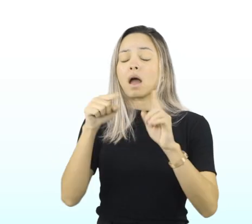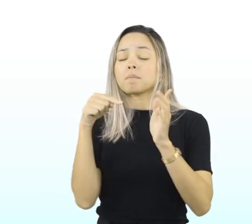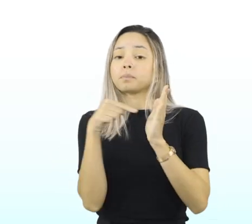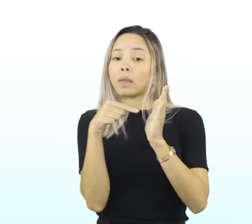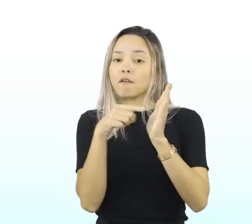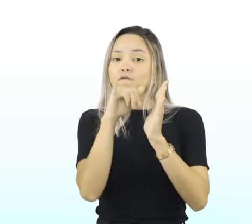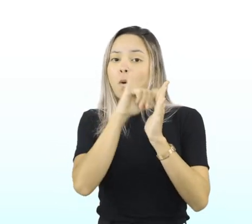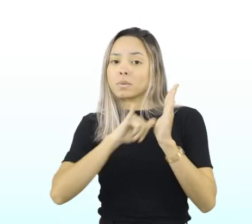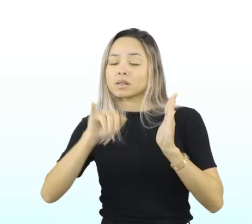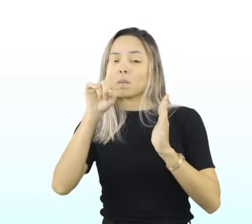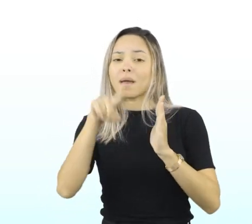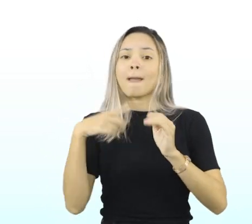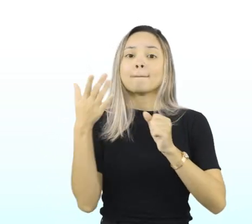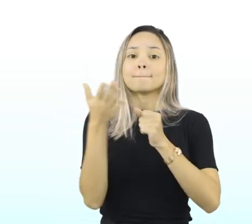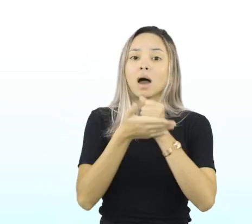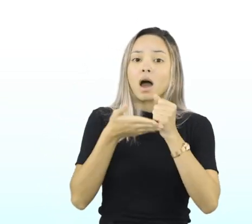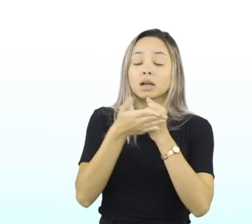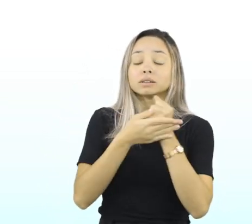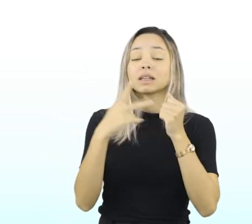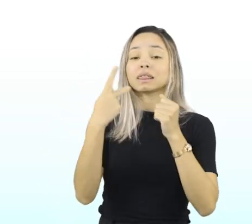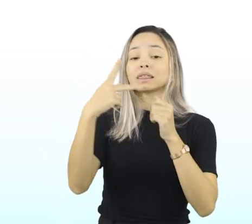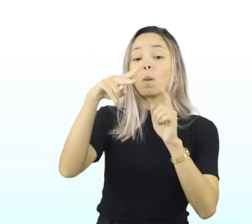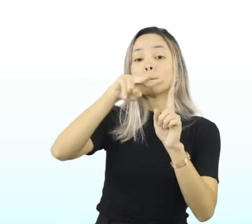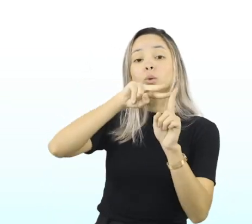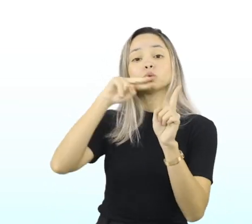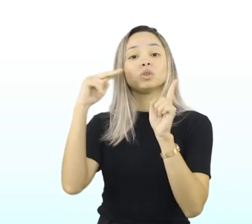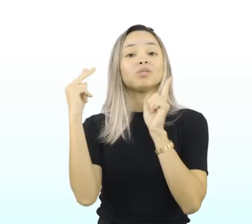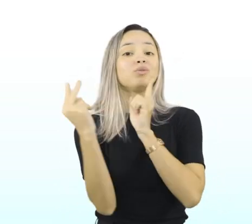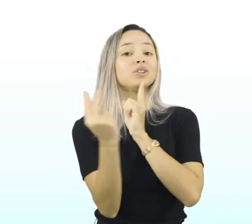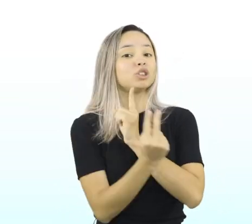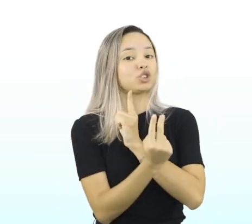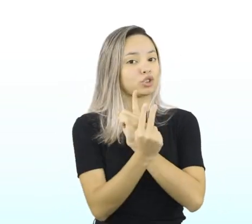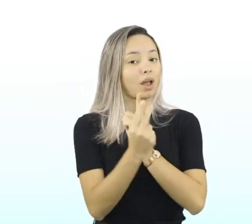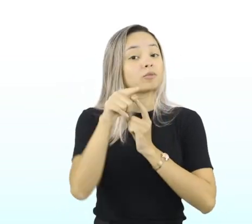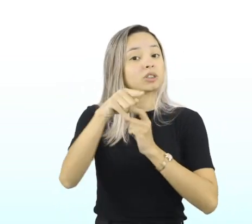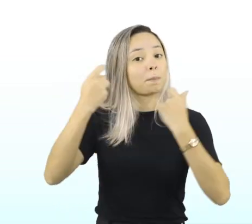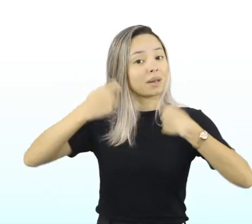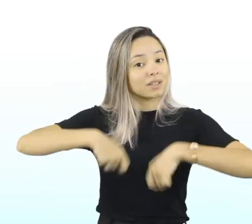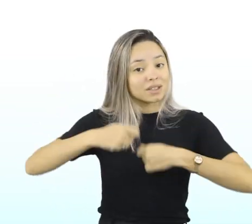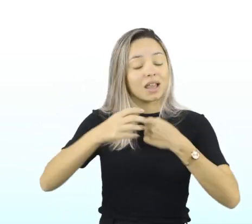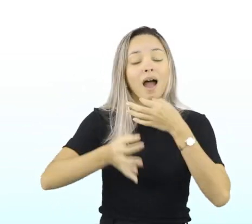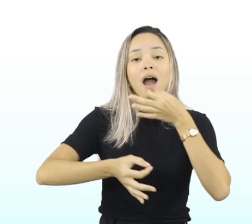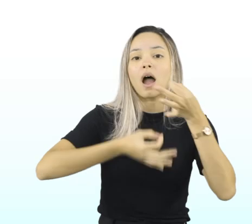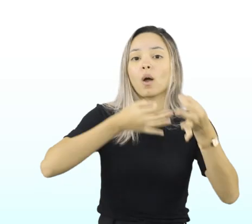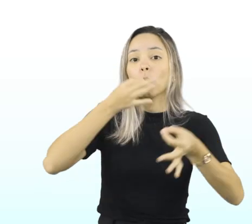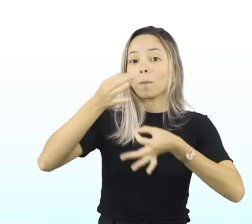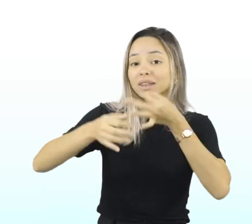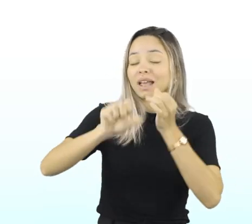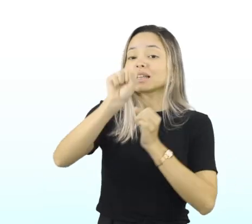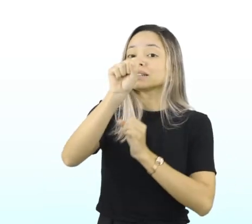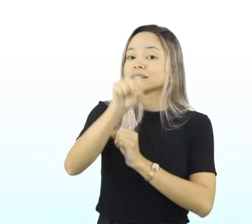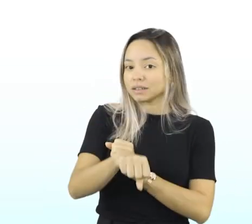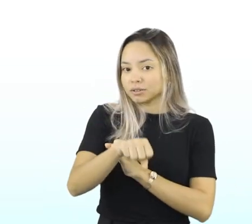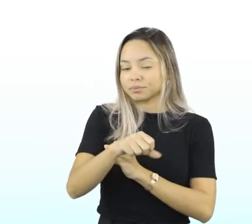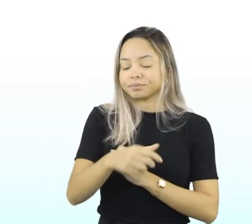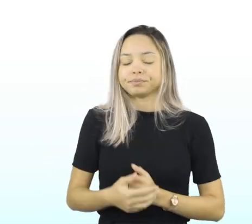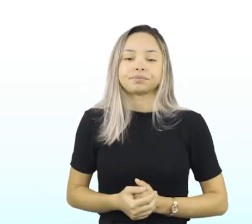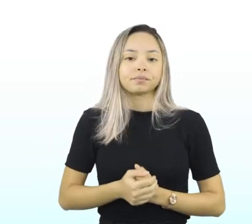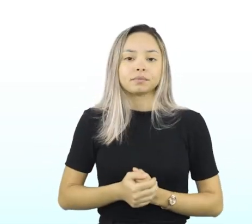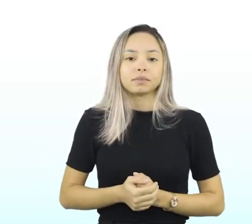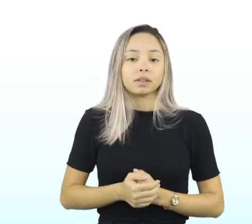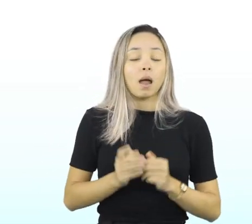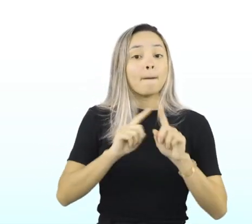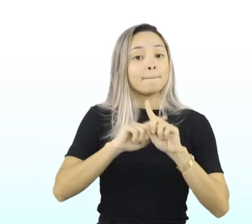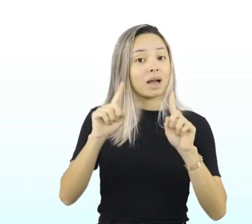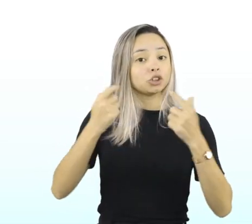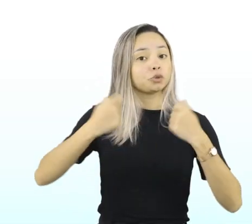tá? Mas essa informação como base para a defesa do teu ponto de vista. Então, a prioridade é você argumentar. Para